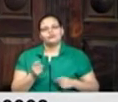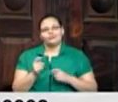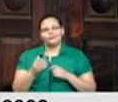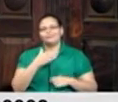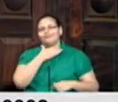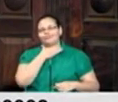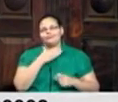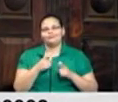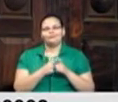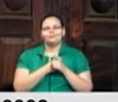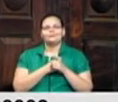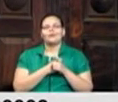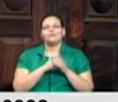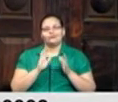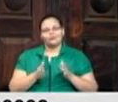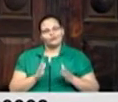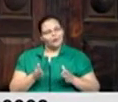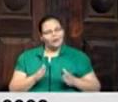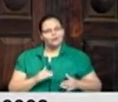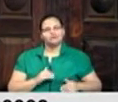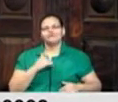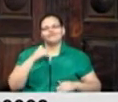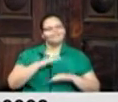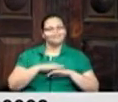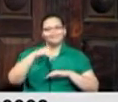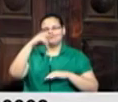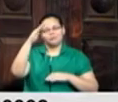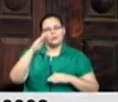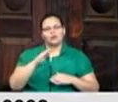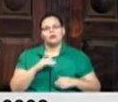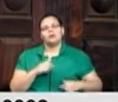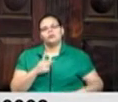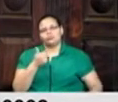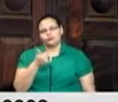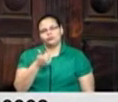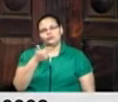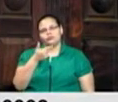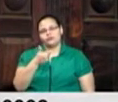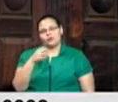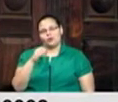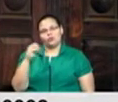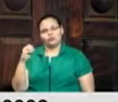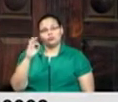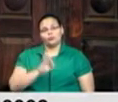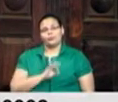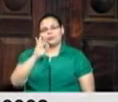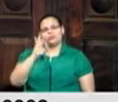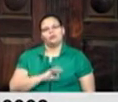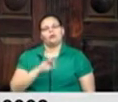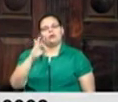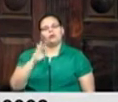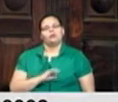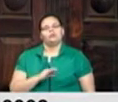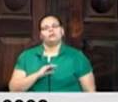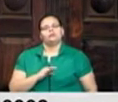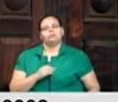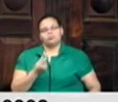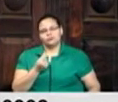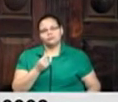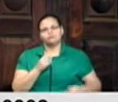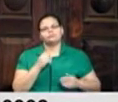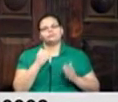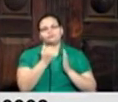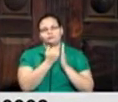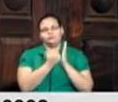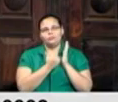endividamento já está superior a 200% da receita corrente líquida, o